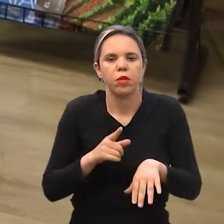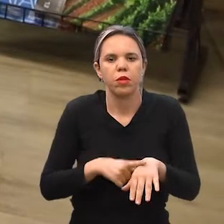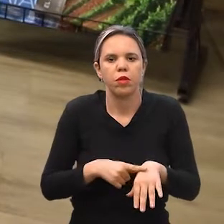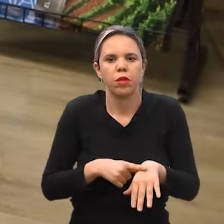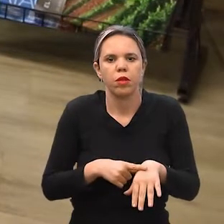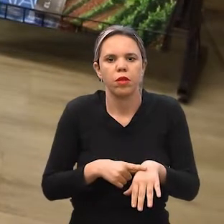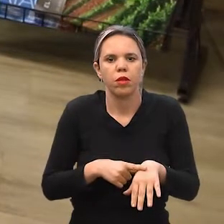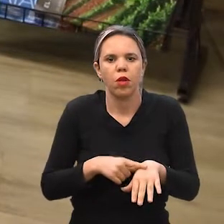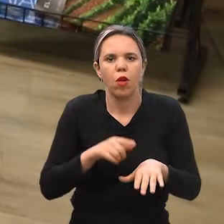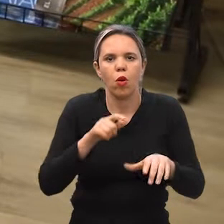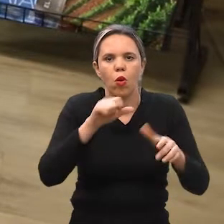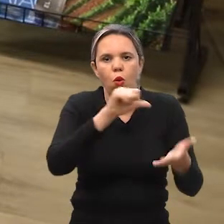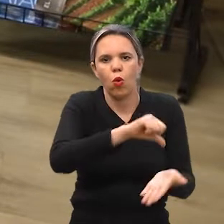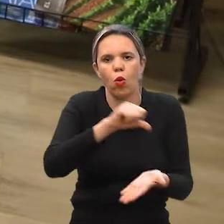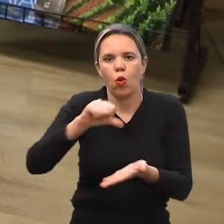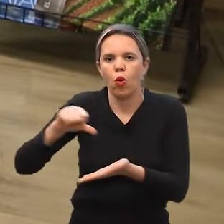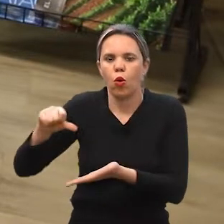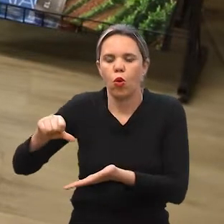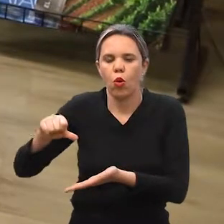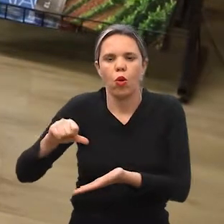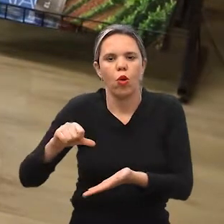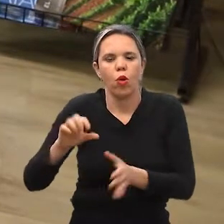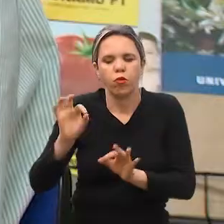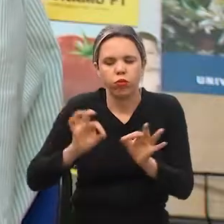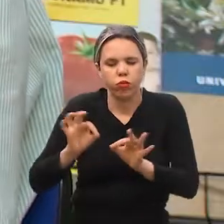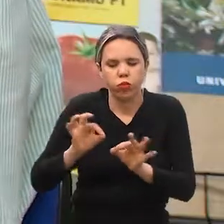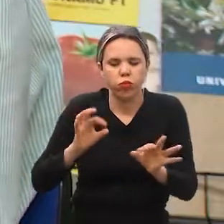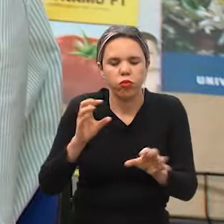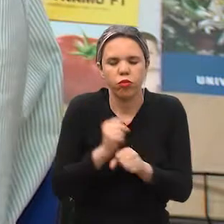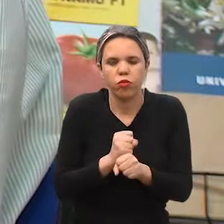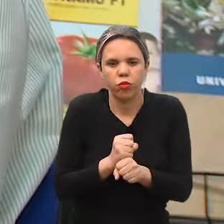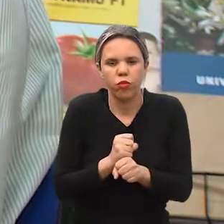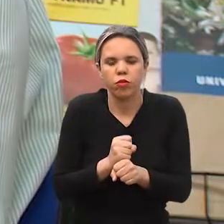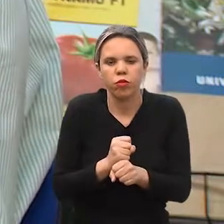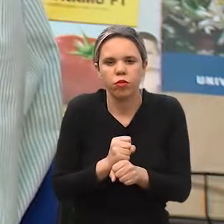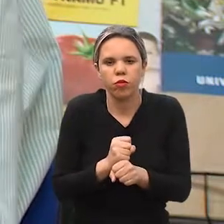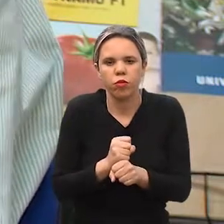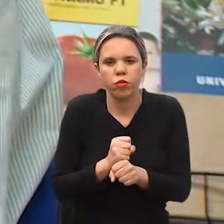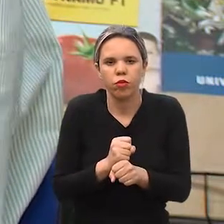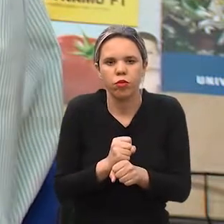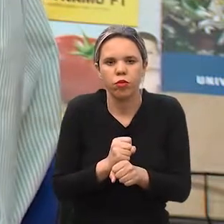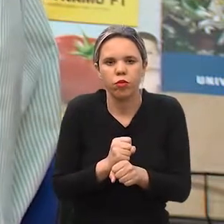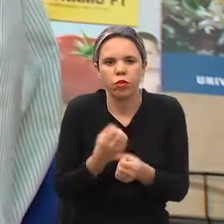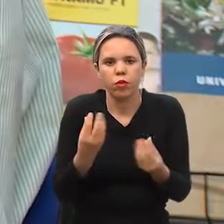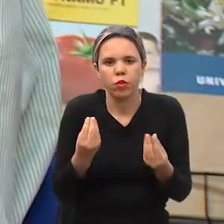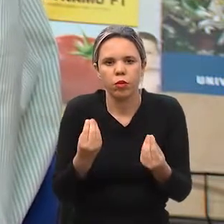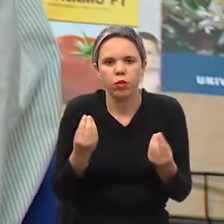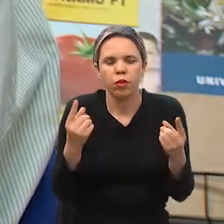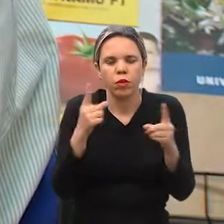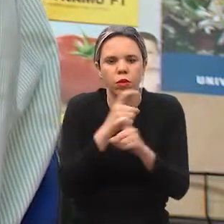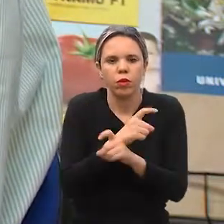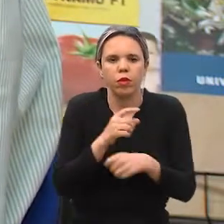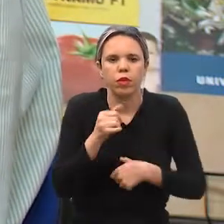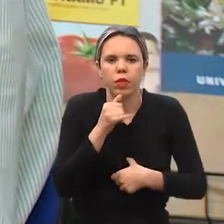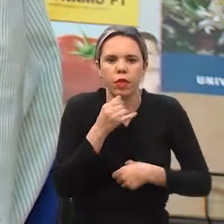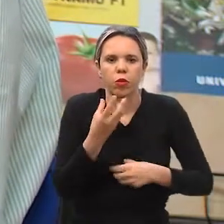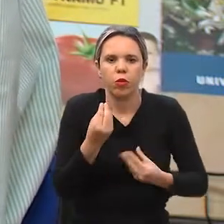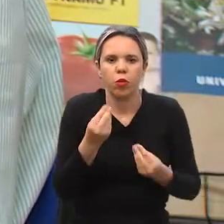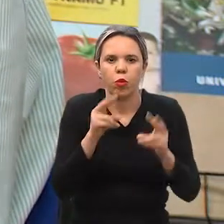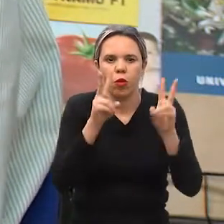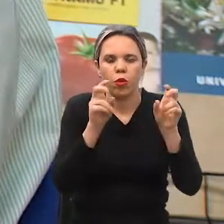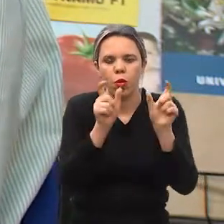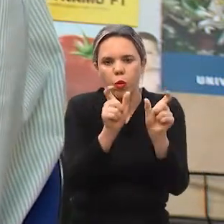alguns truncamentos, né, arredondamentos que ele fazia nessas equações que são muito complexas, envolvem muitos